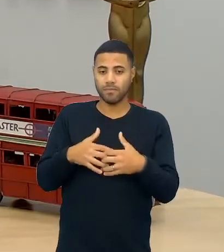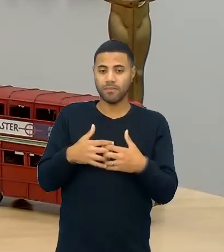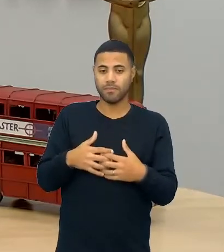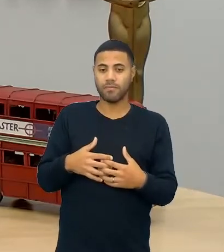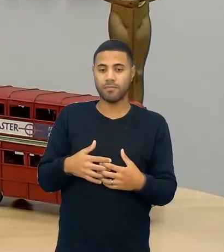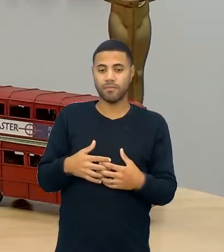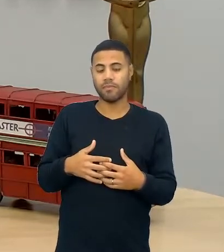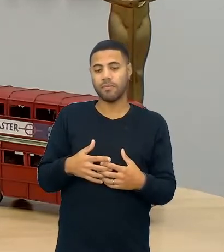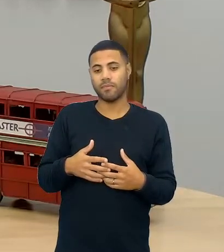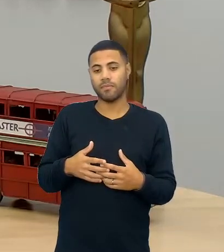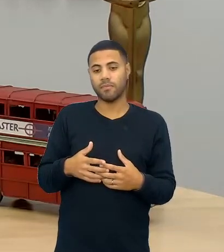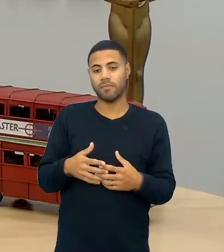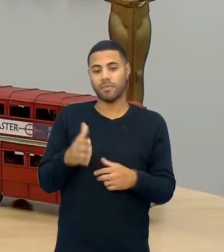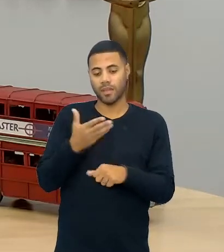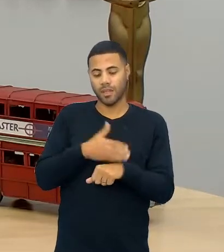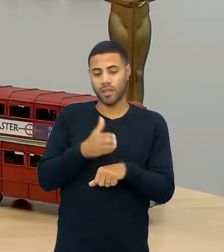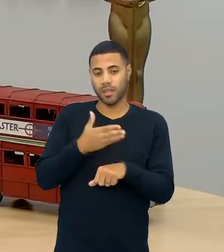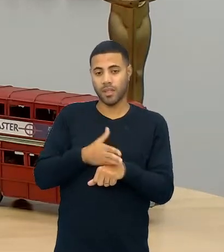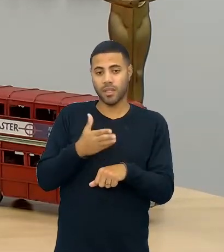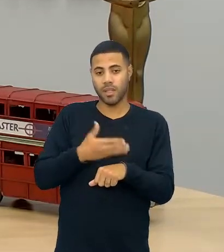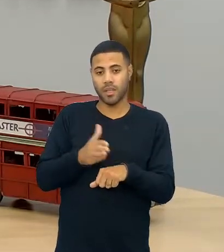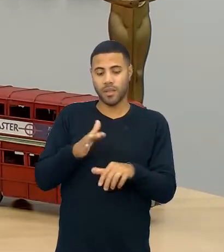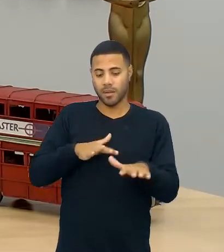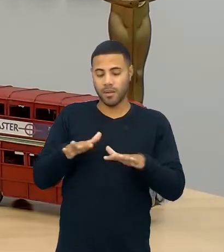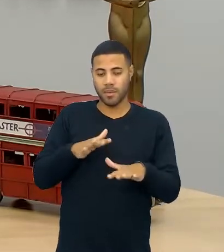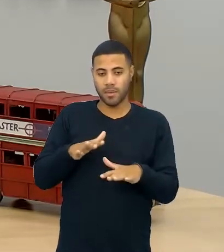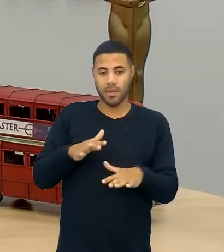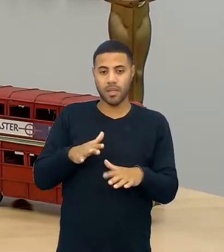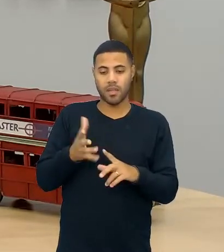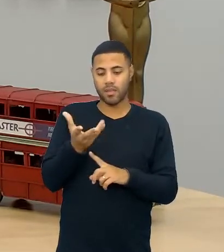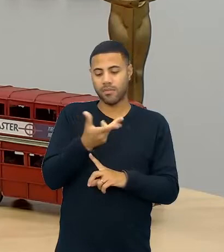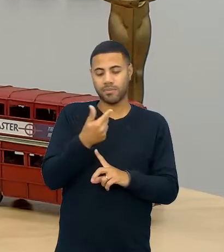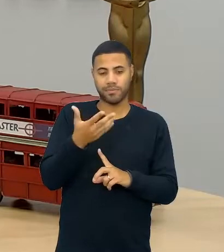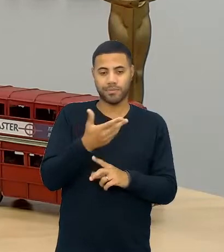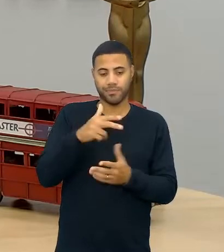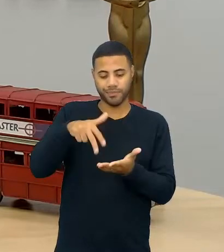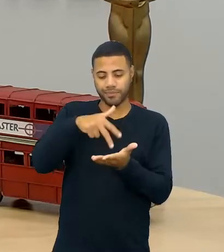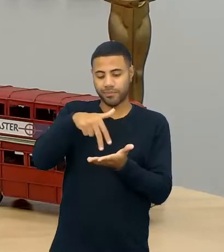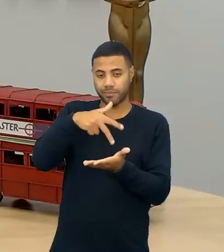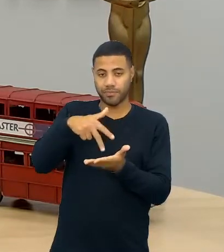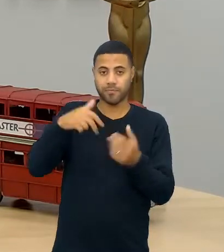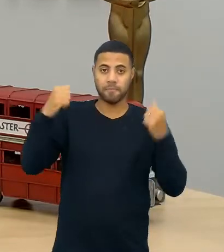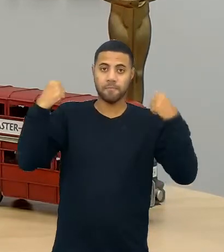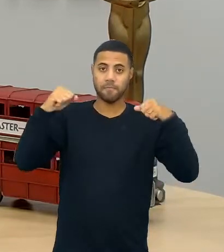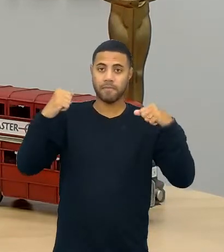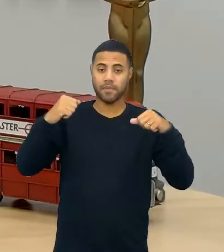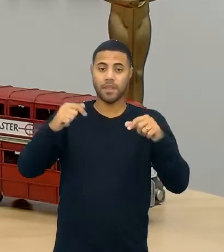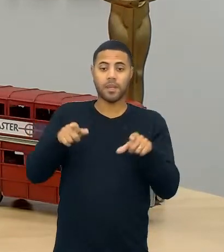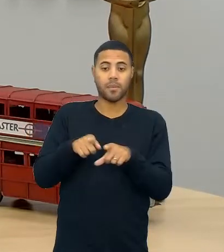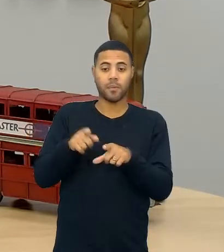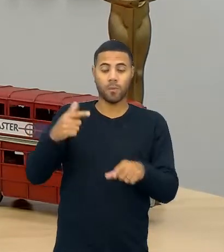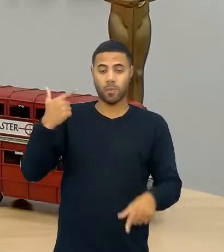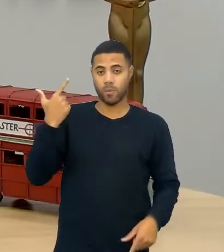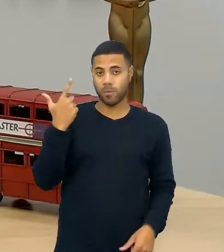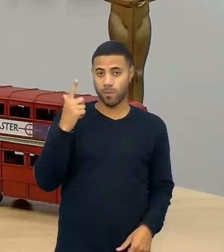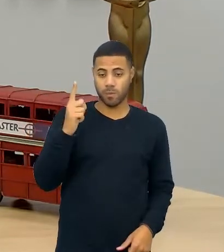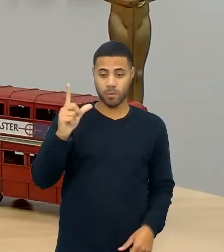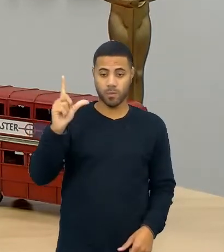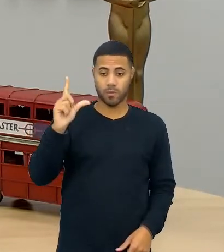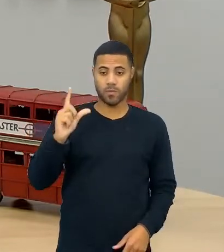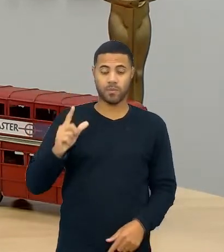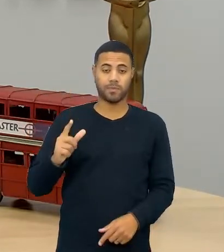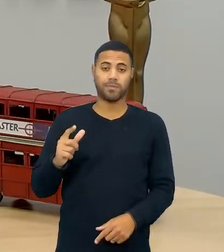vão lá treinar alguns movimentos da ginástica artística e tal. E nesse momento outros estudantes